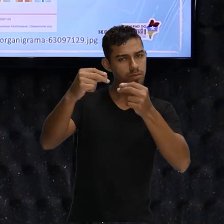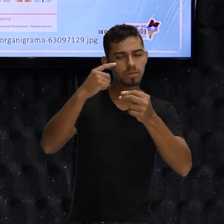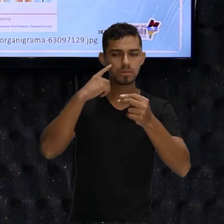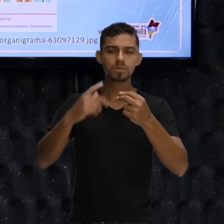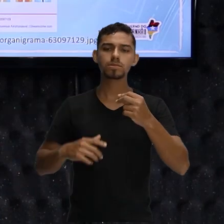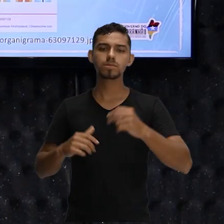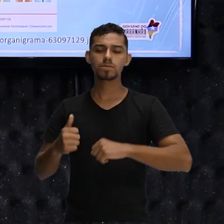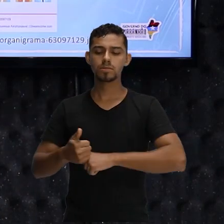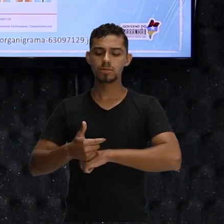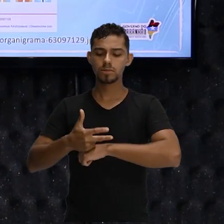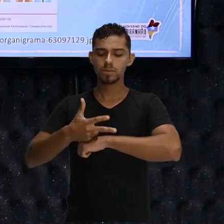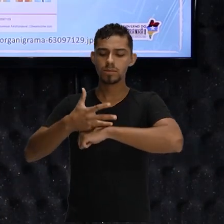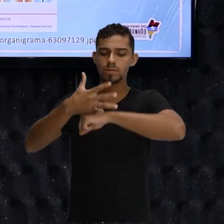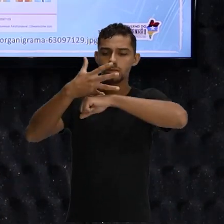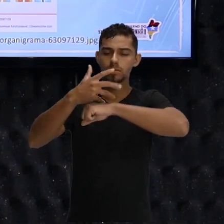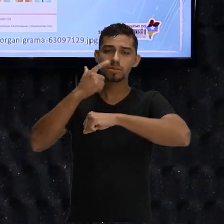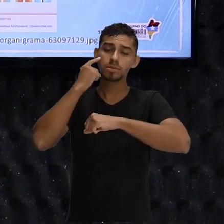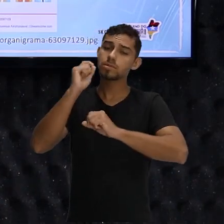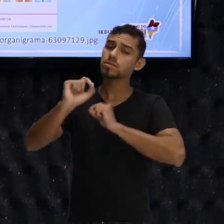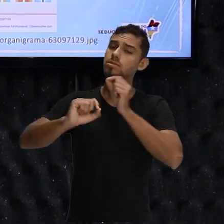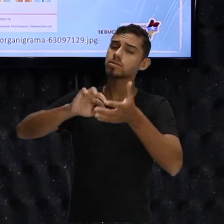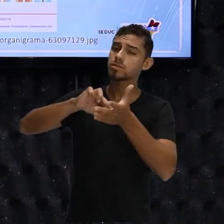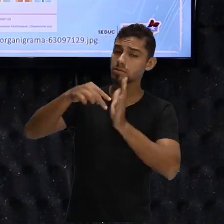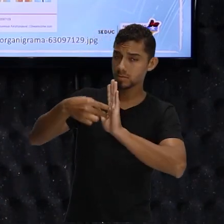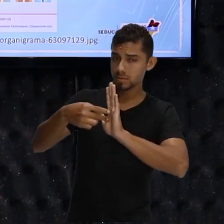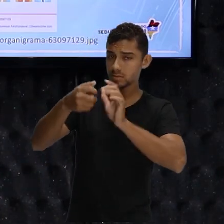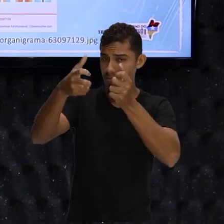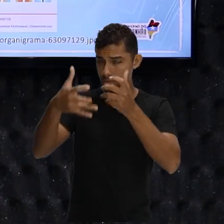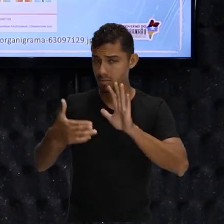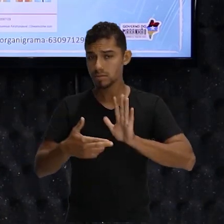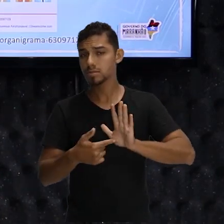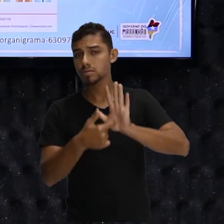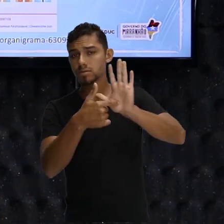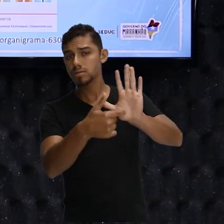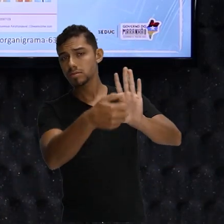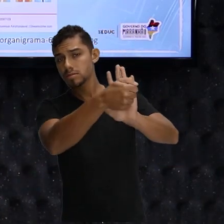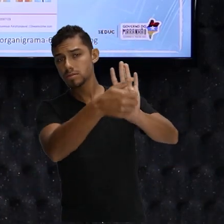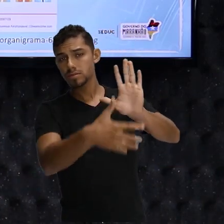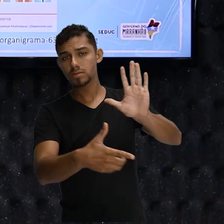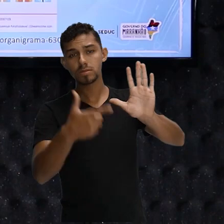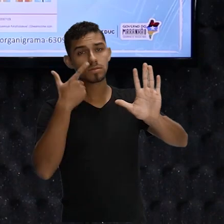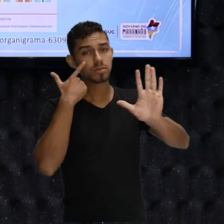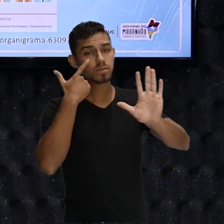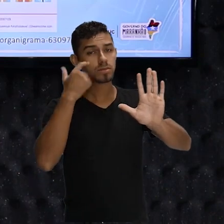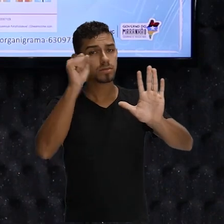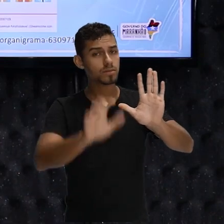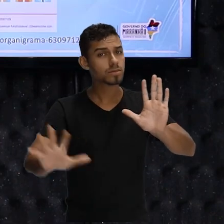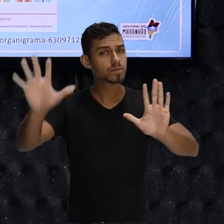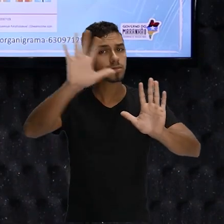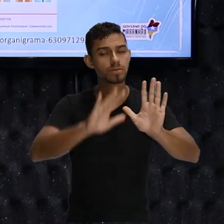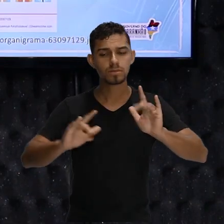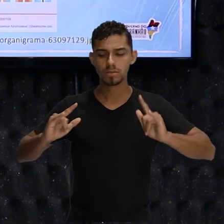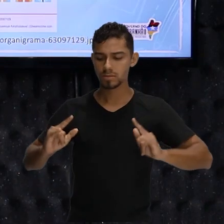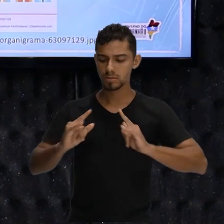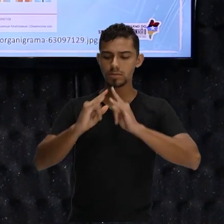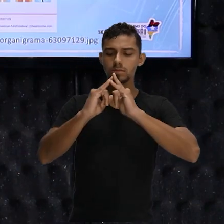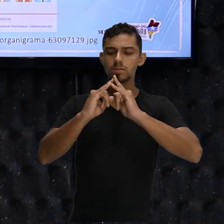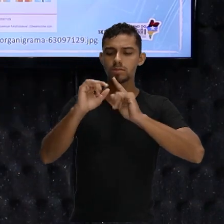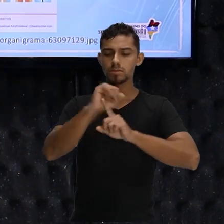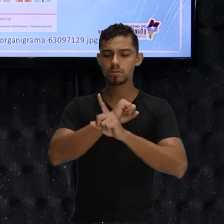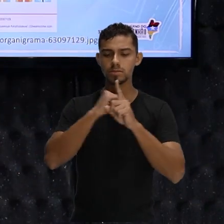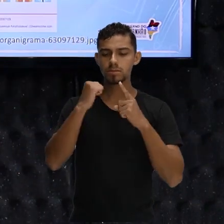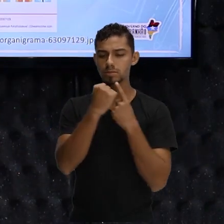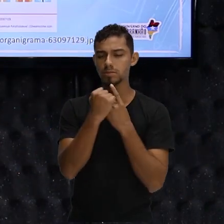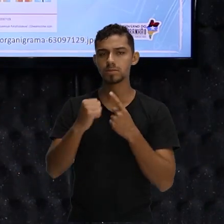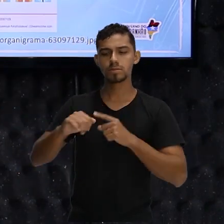de hierarquia. O que eu estou querendo te dizer com esses exemplos? Que, em geral, nas instituições sociais, né,